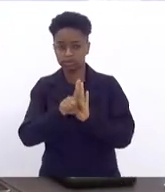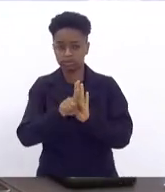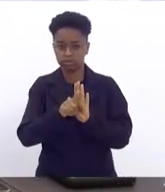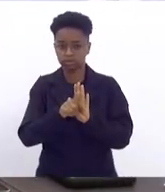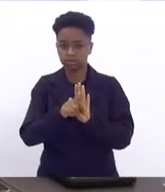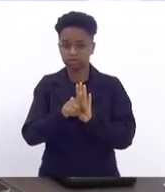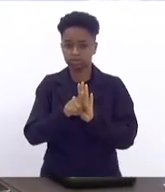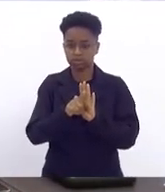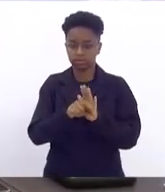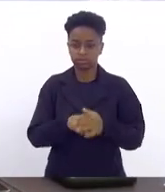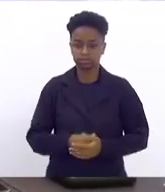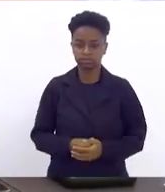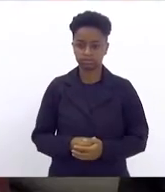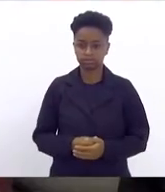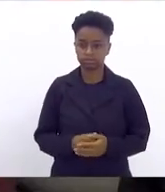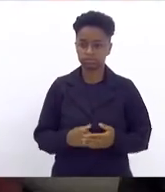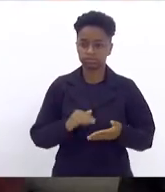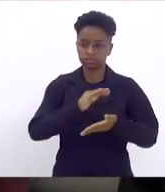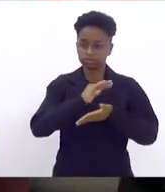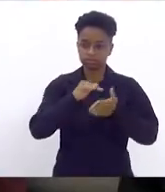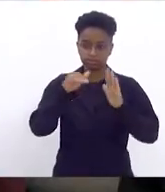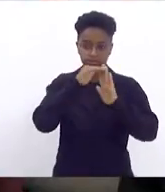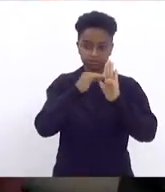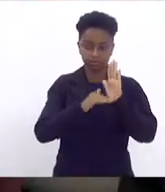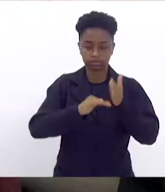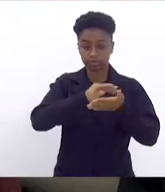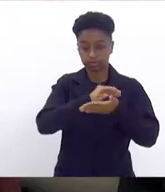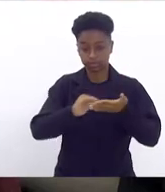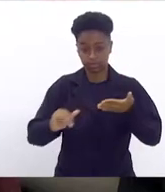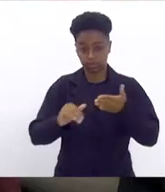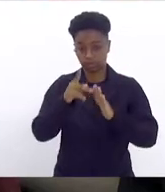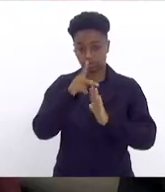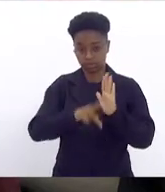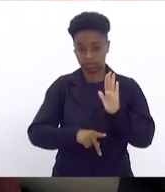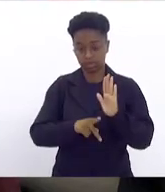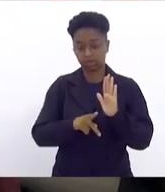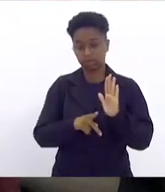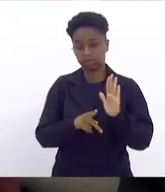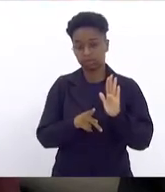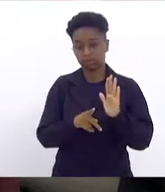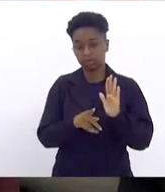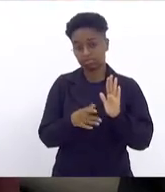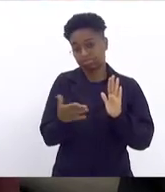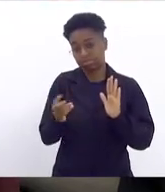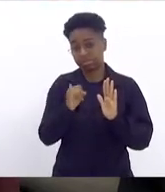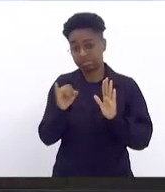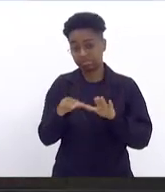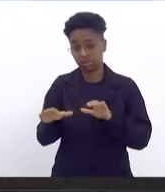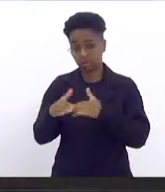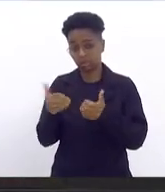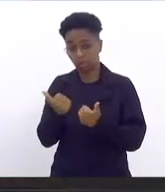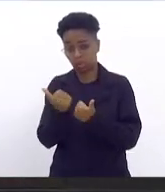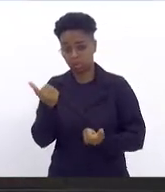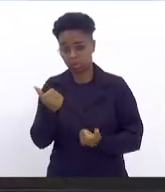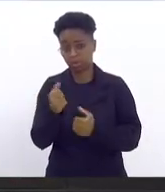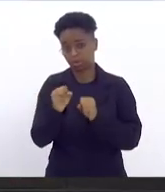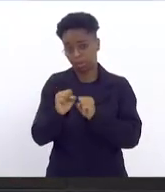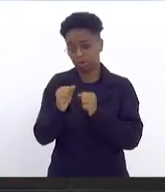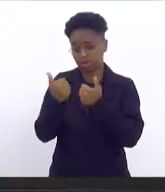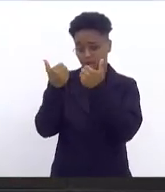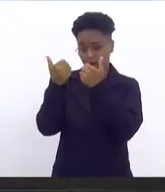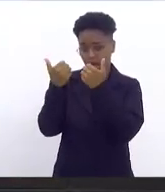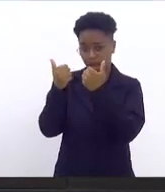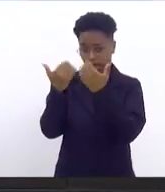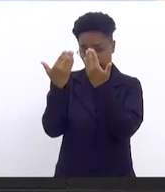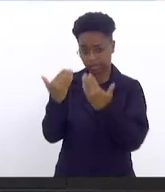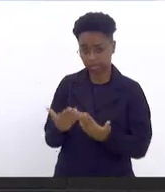também... Para dar celeridade, vou retirar o projeto de pauta, aproveitando a assessoria do deputado Cozolino, e aí, se a assessoria puder analisar essas duas